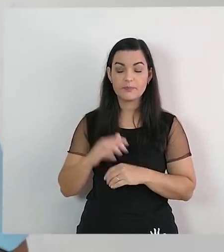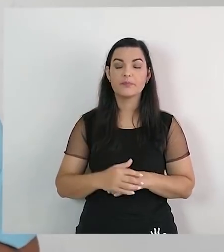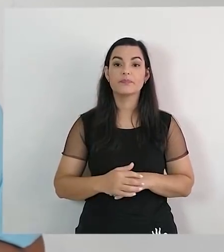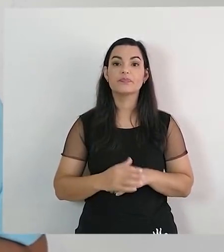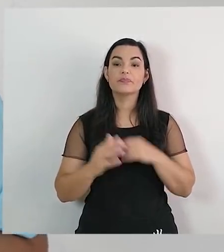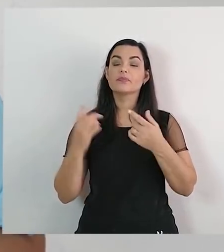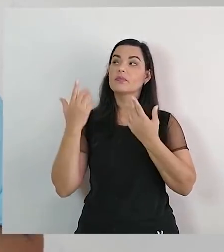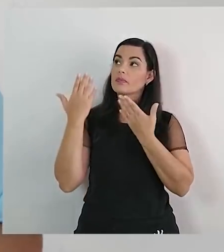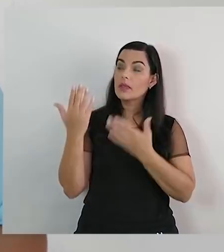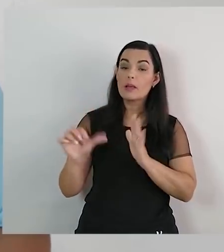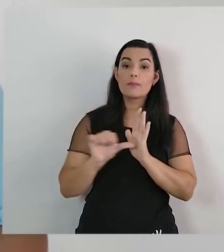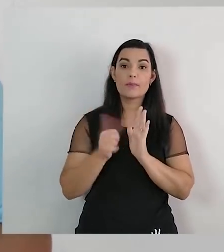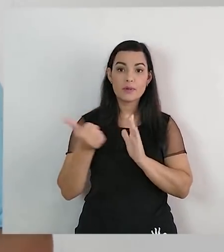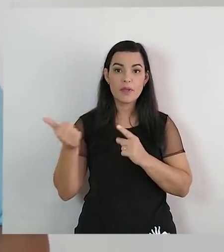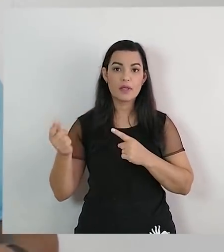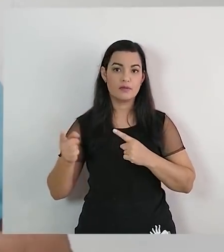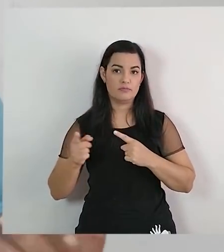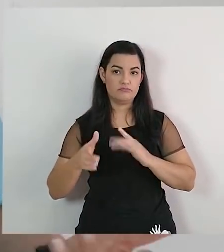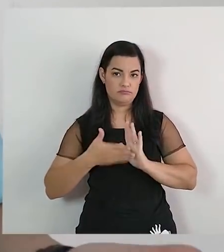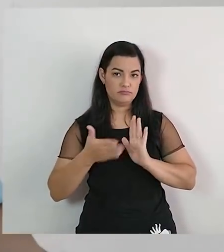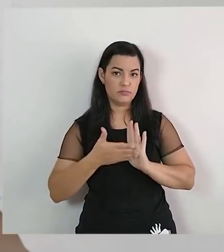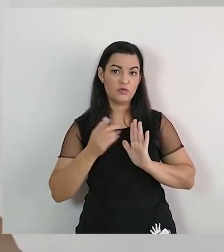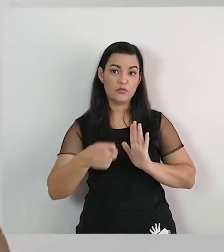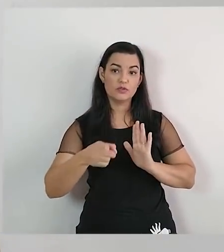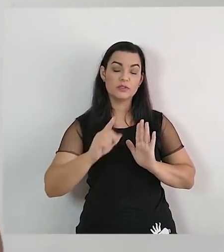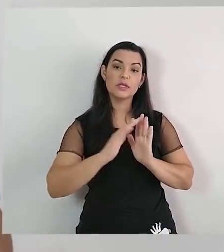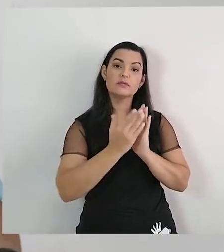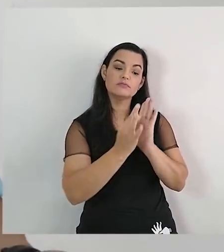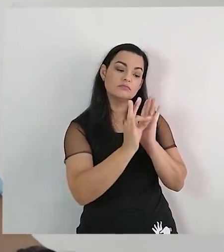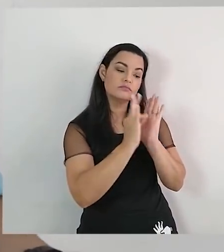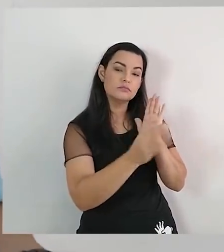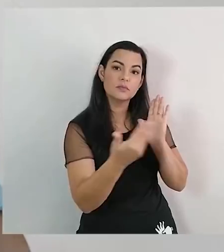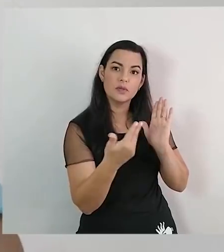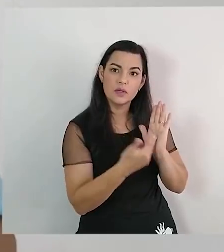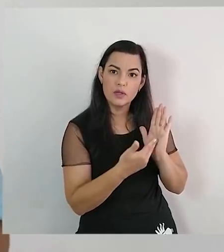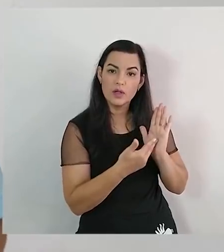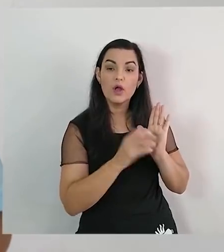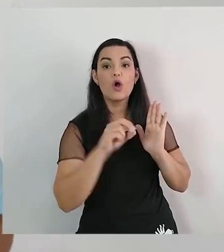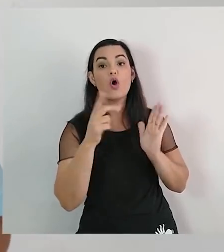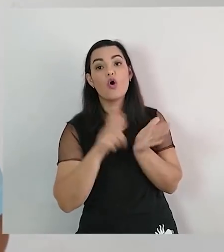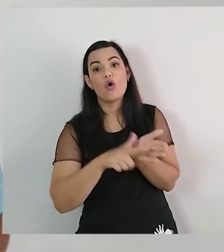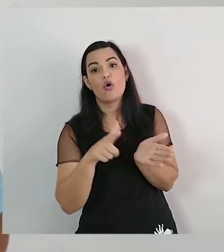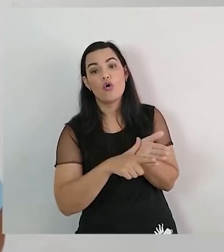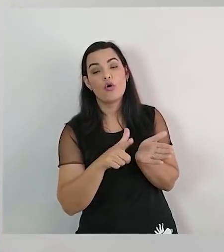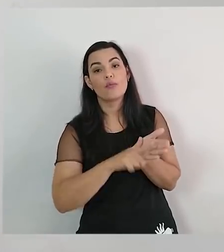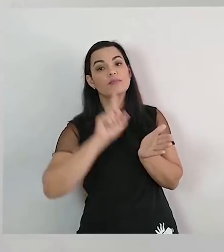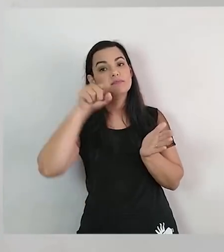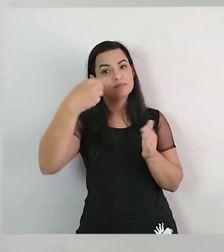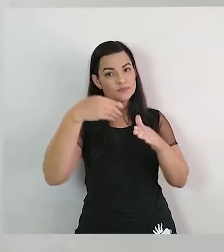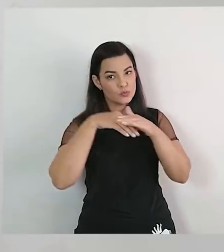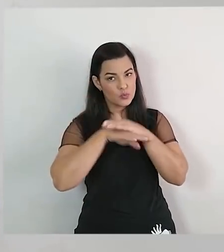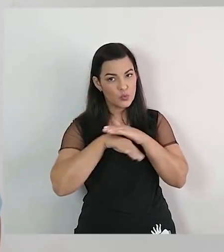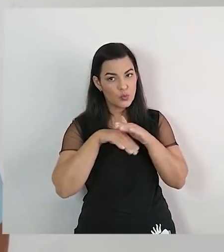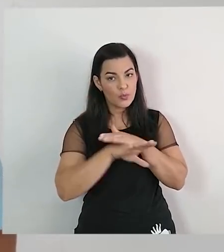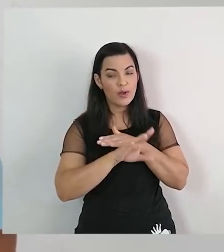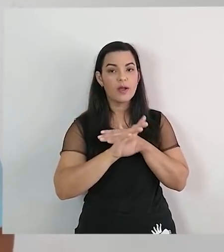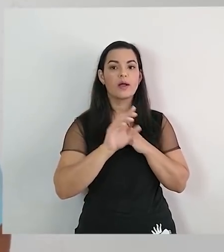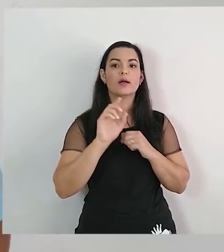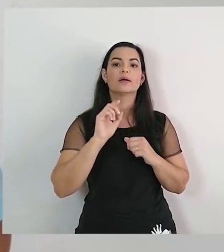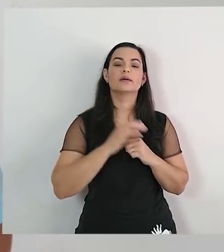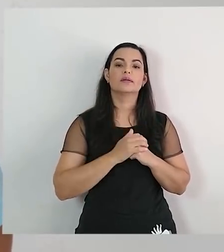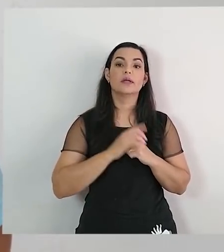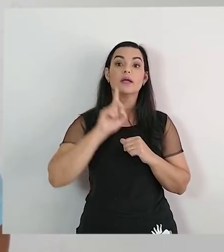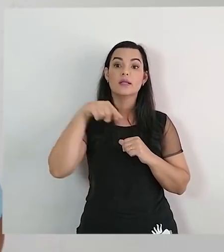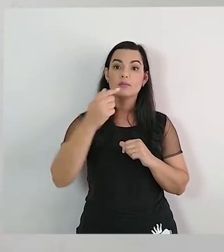você represente no seu caderno ou em uma folha que você consiga depois guardar direitinho e compartilhar com os